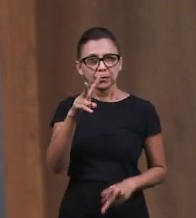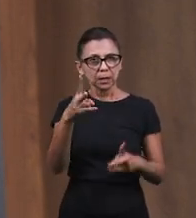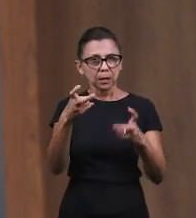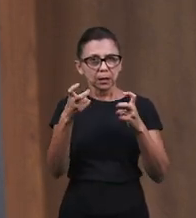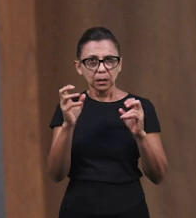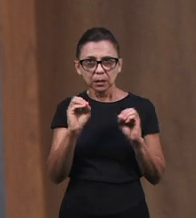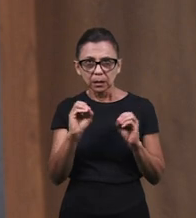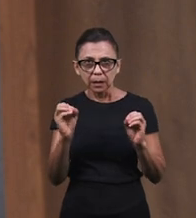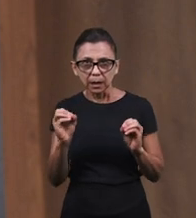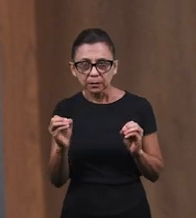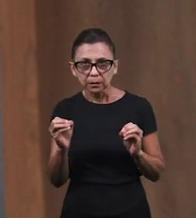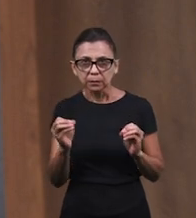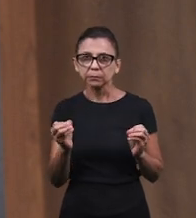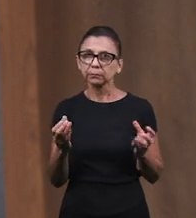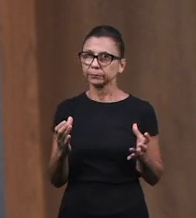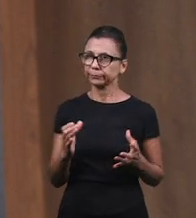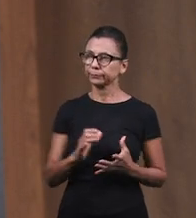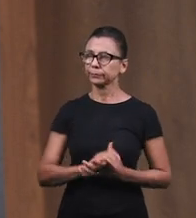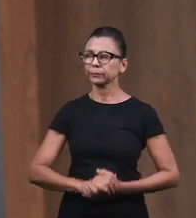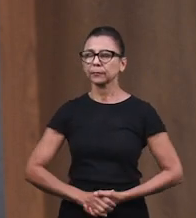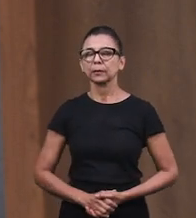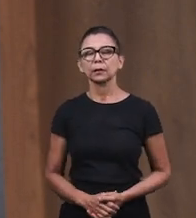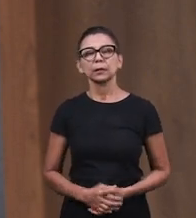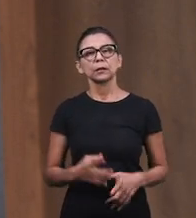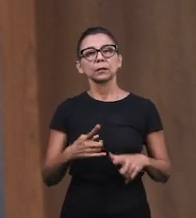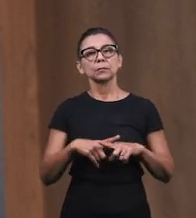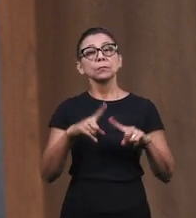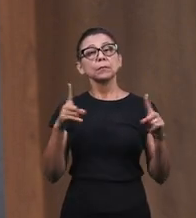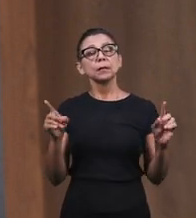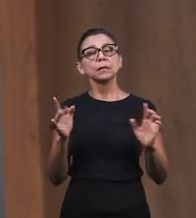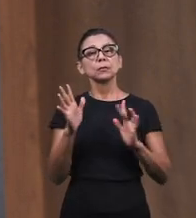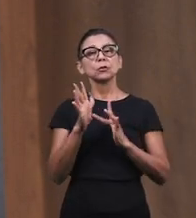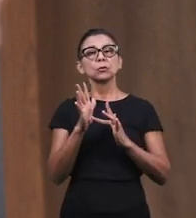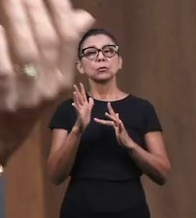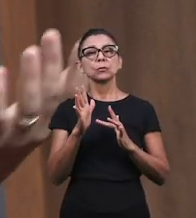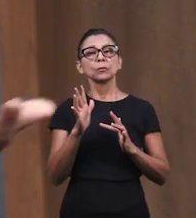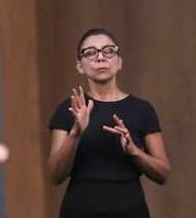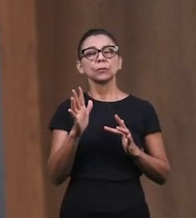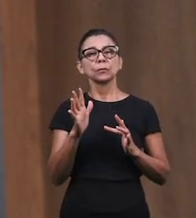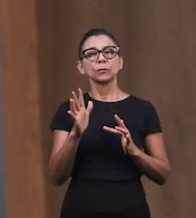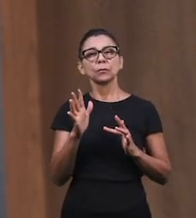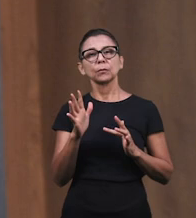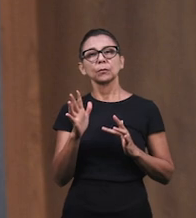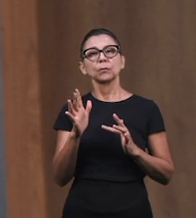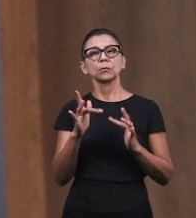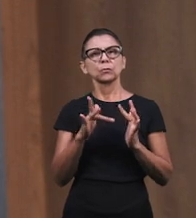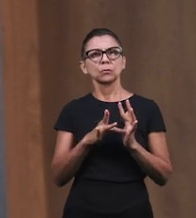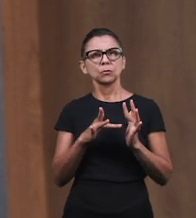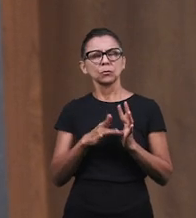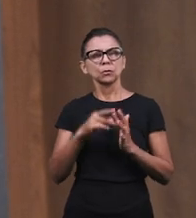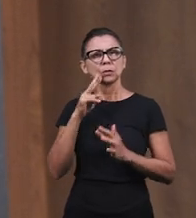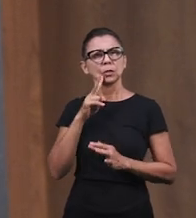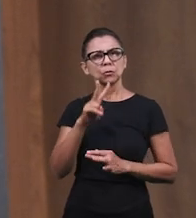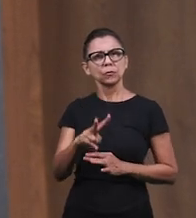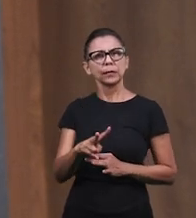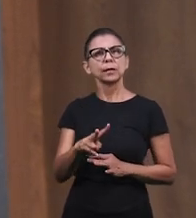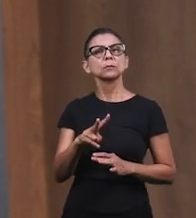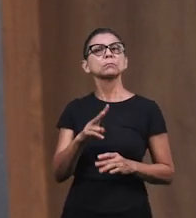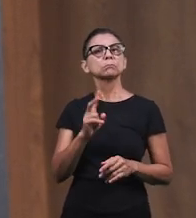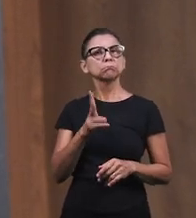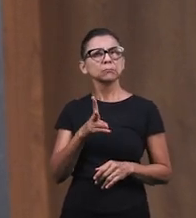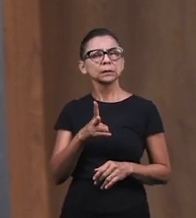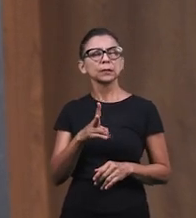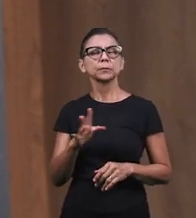e ele escolheu ser fiel. E quem é fiel a Deus respeita as pessoas que estão à sua volta.